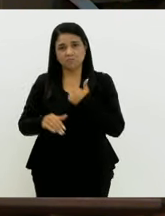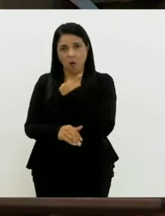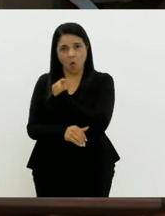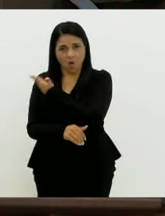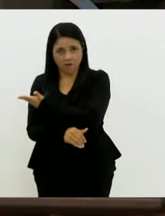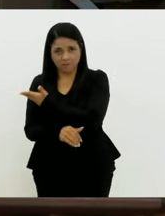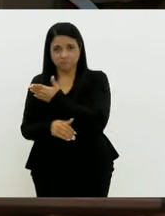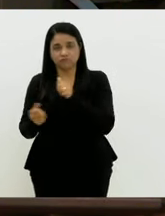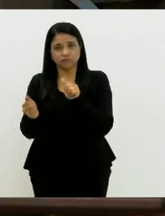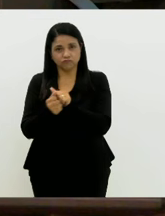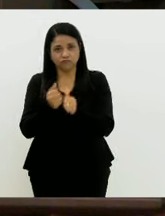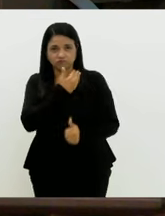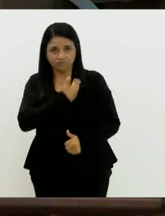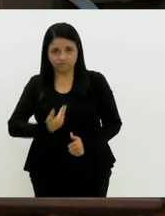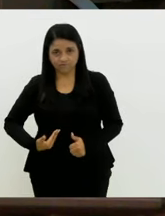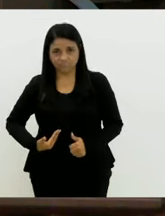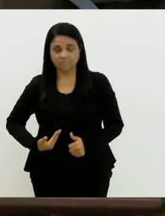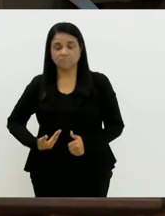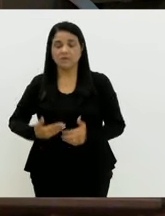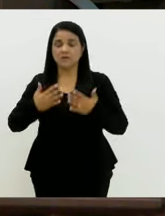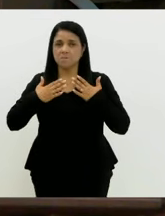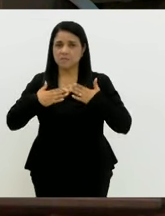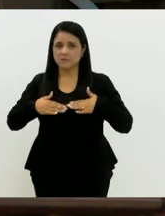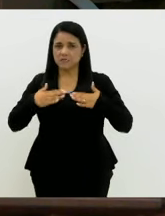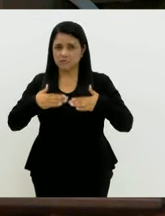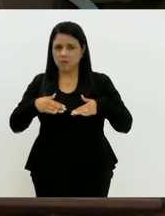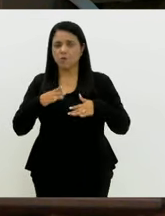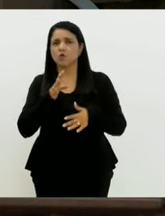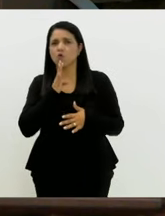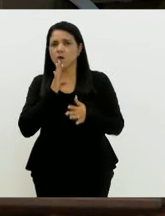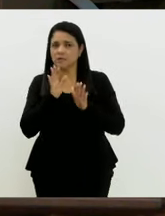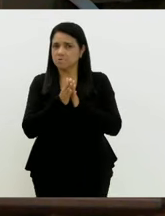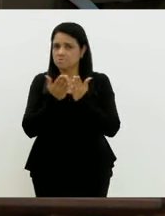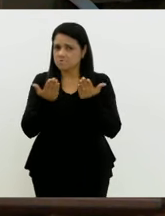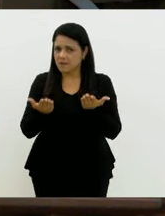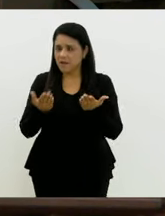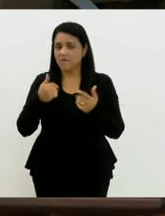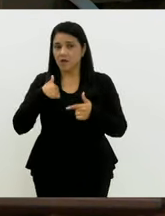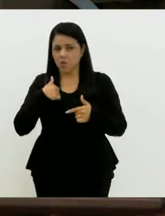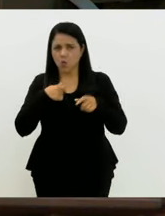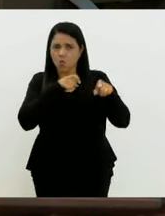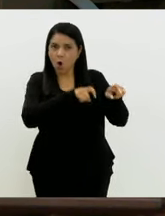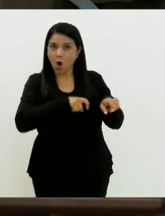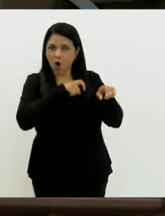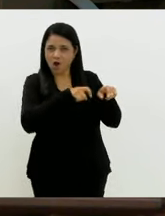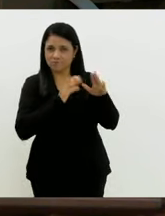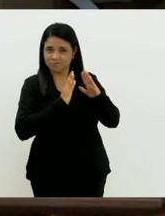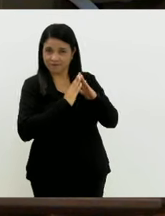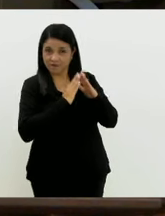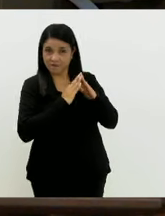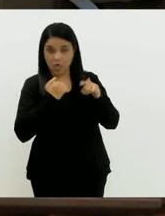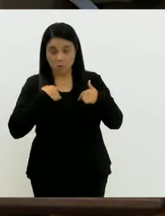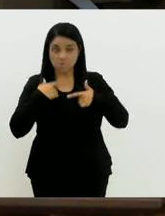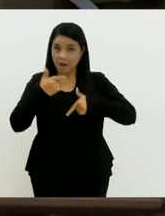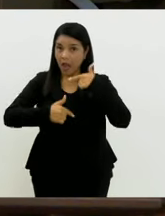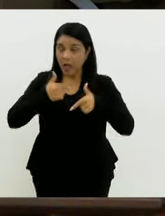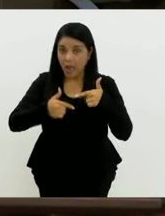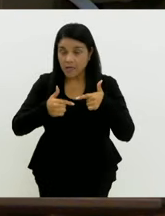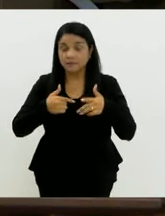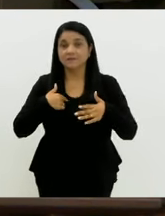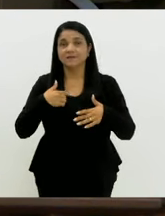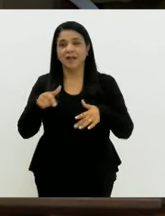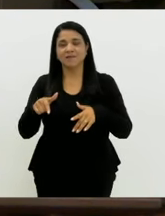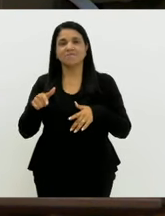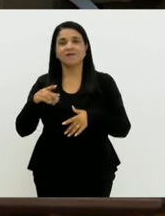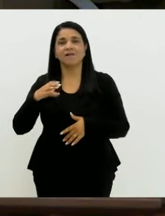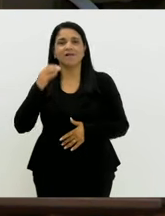sua profissão de fé, que conhece muito a palavra, e eu vindo lá da roça, sempre muito mais combativo, mais acelerado, e Cláudio me fazia